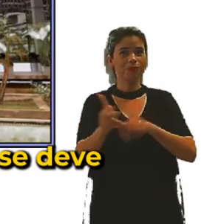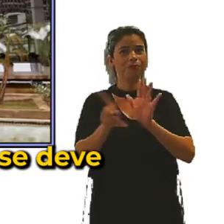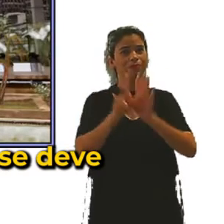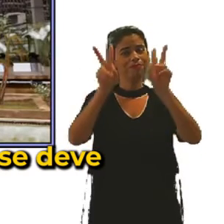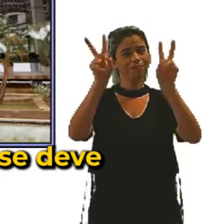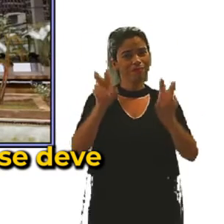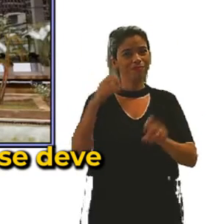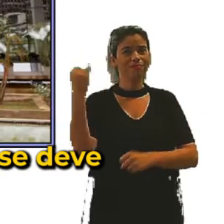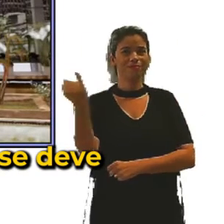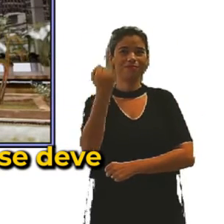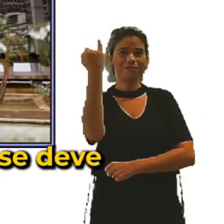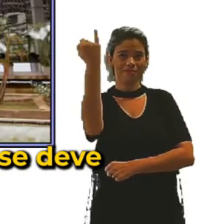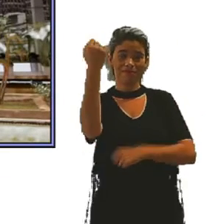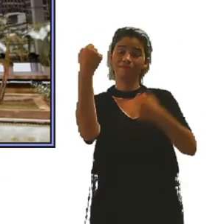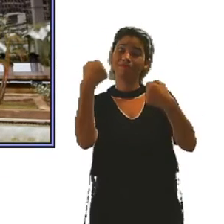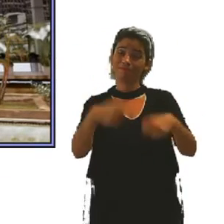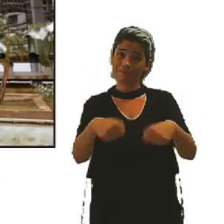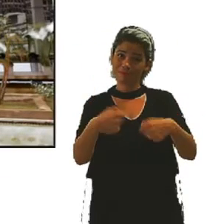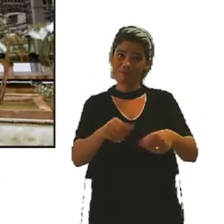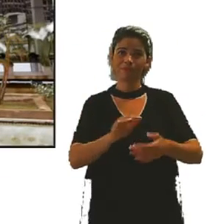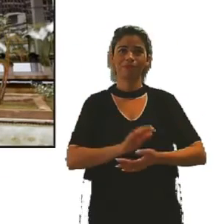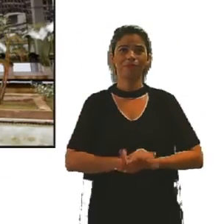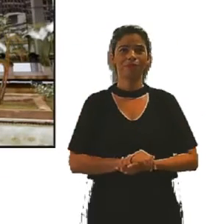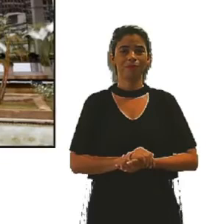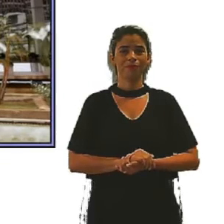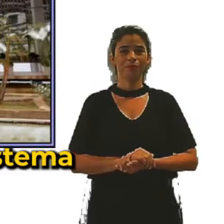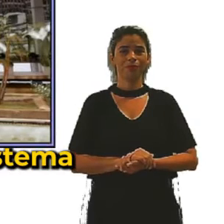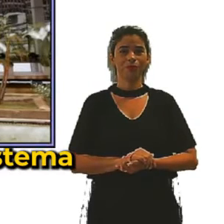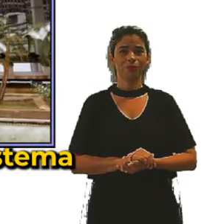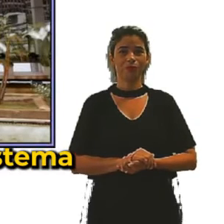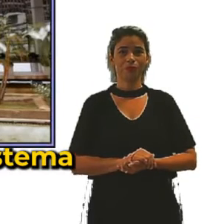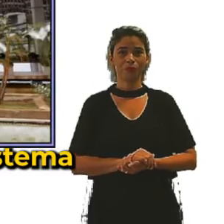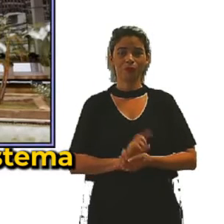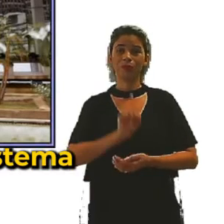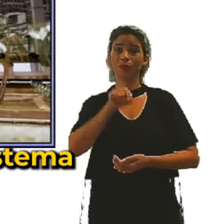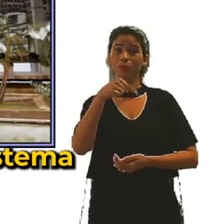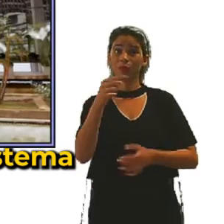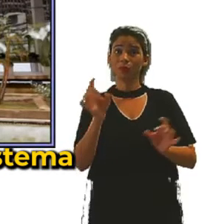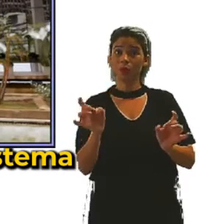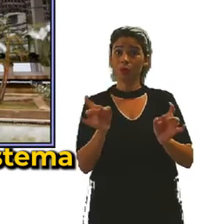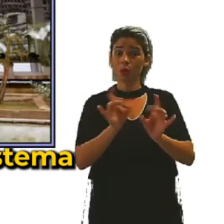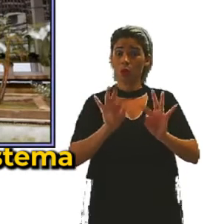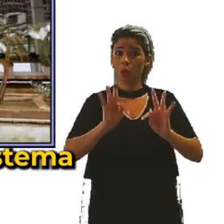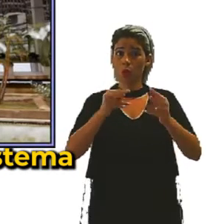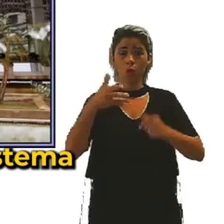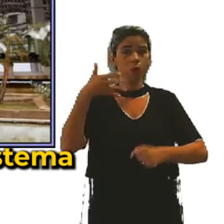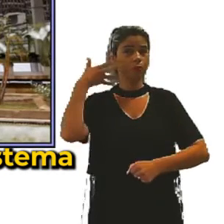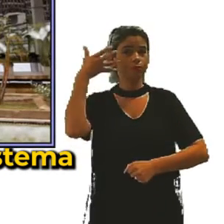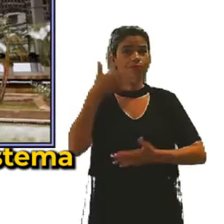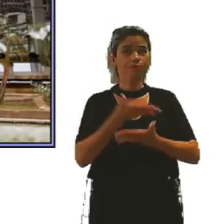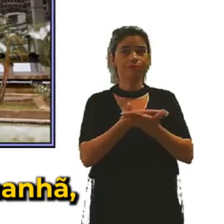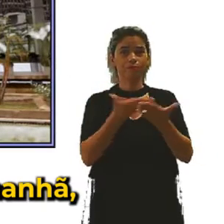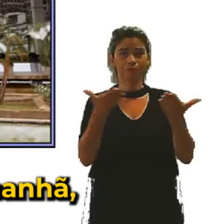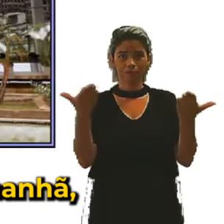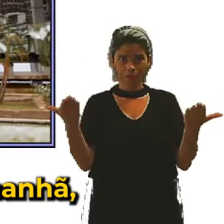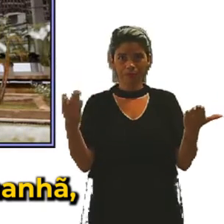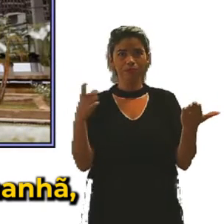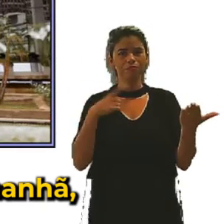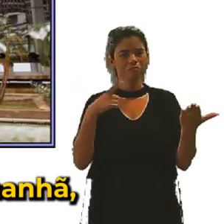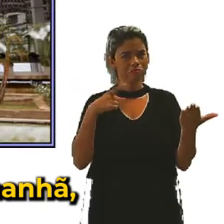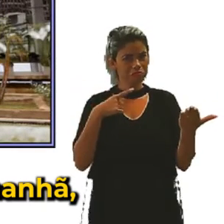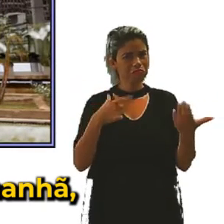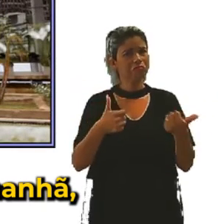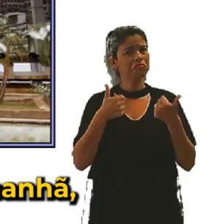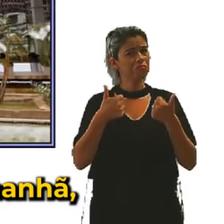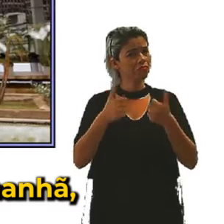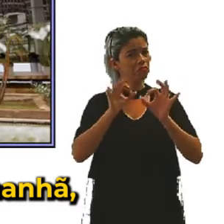com a importância que se deve, né? E após todas essas falas maravilhosas, essas